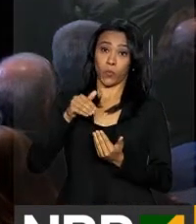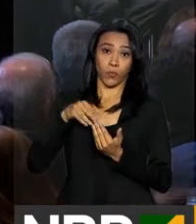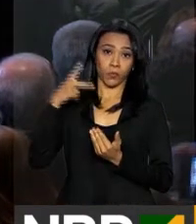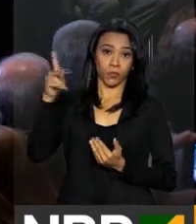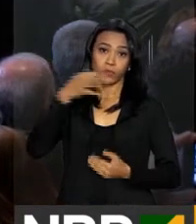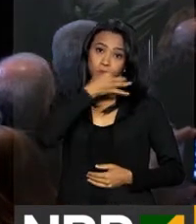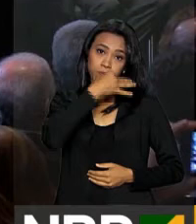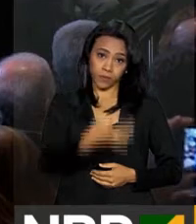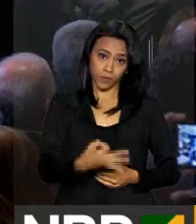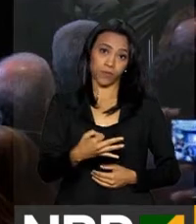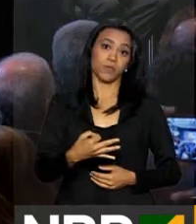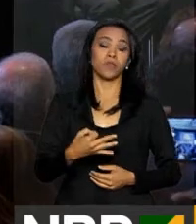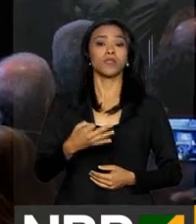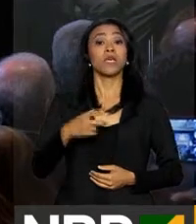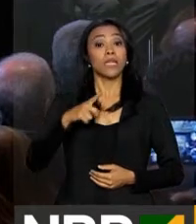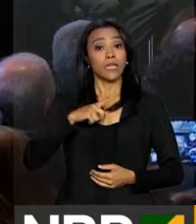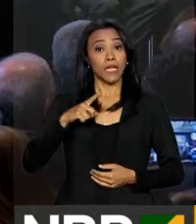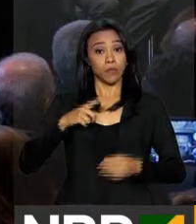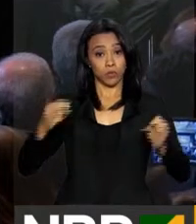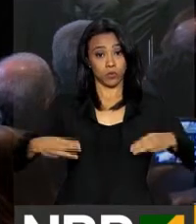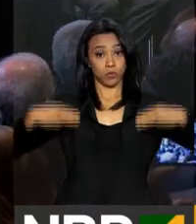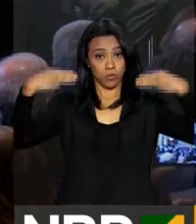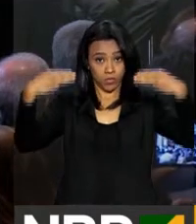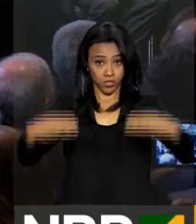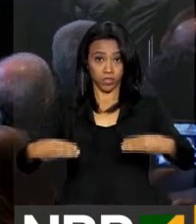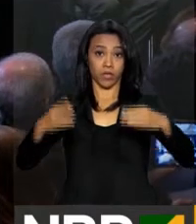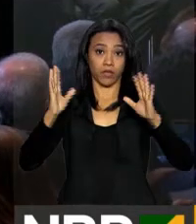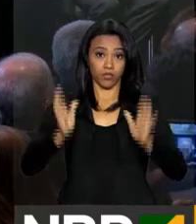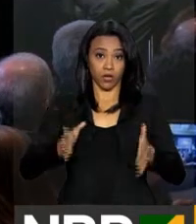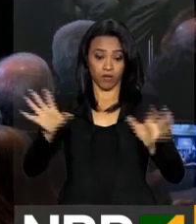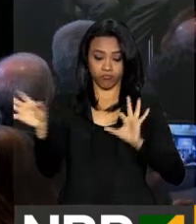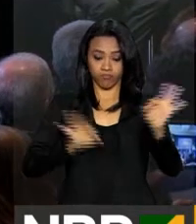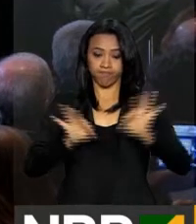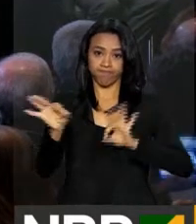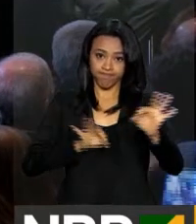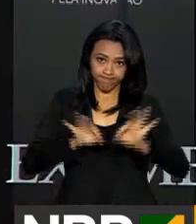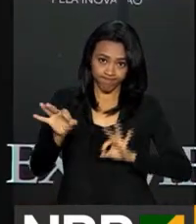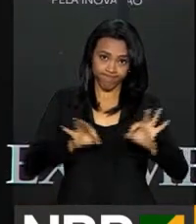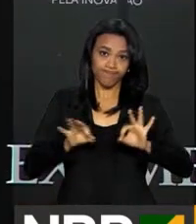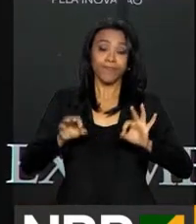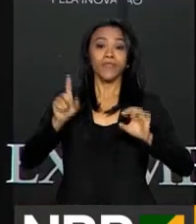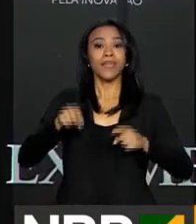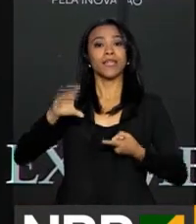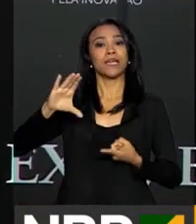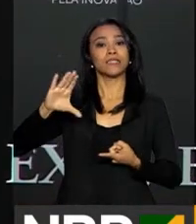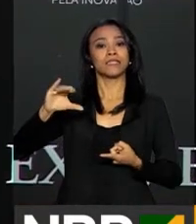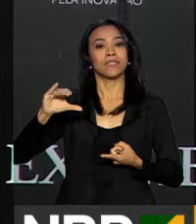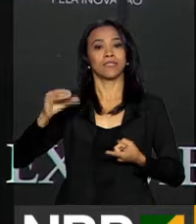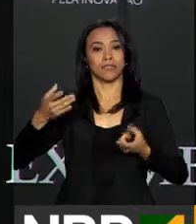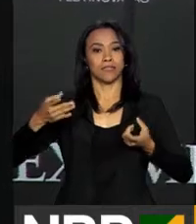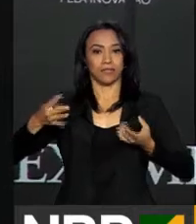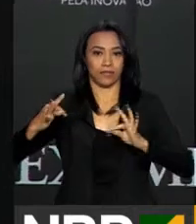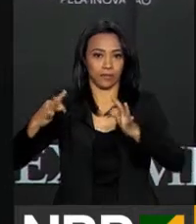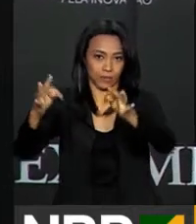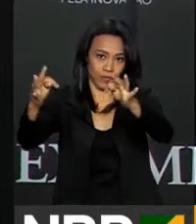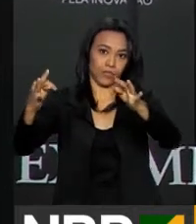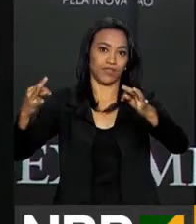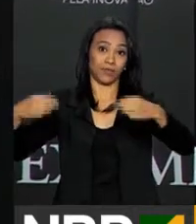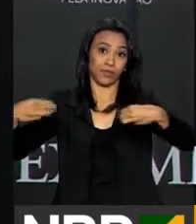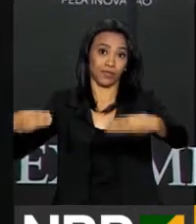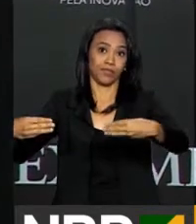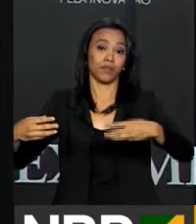embora nós tenhamos um ministério especializado, Robson Andrade, Ministério da Ciência e Tecnologia, eu quero dizer que eu